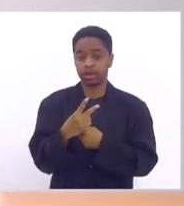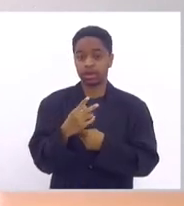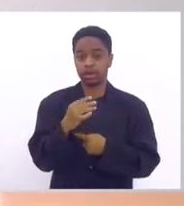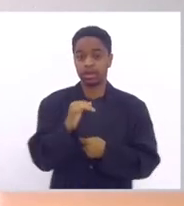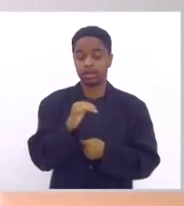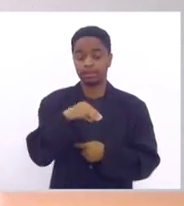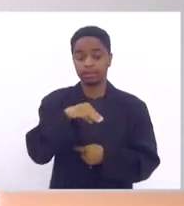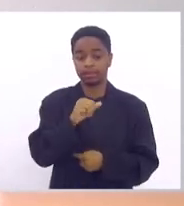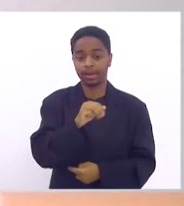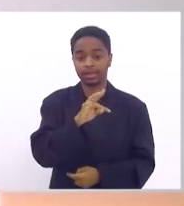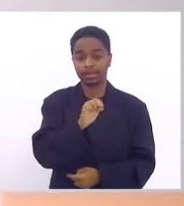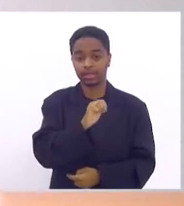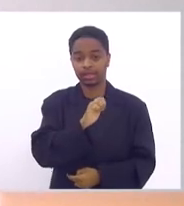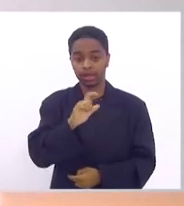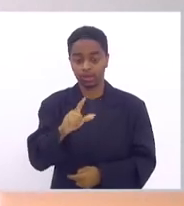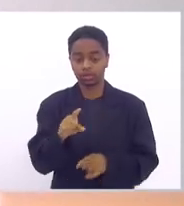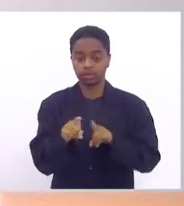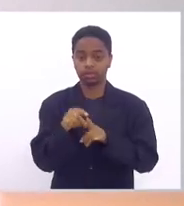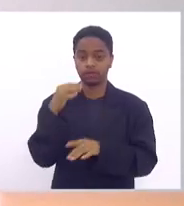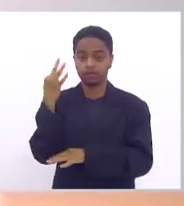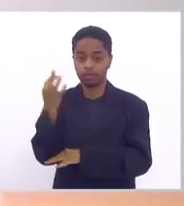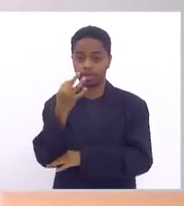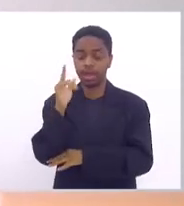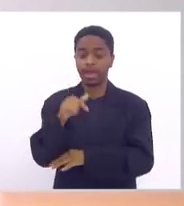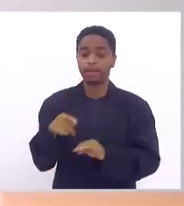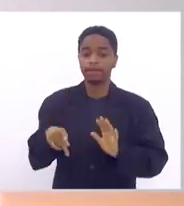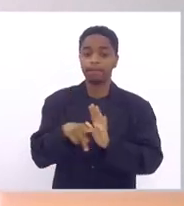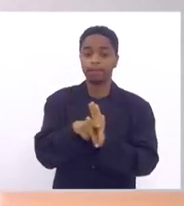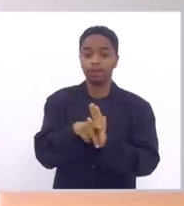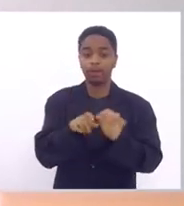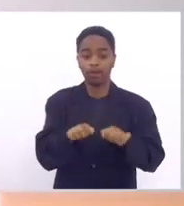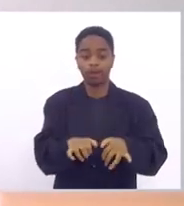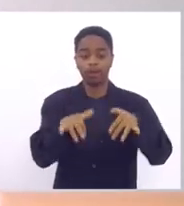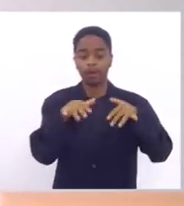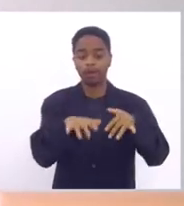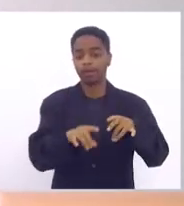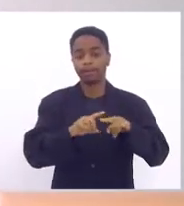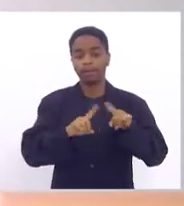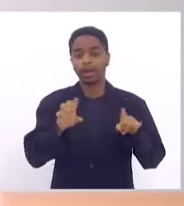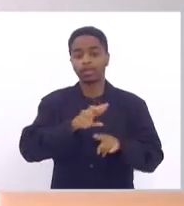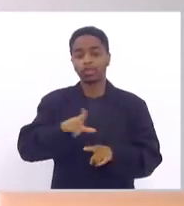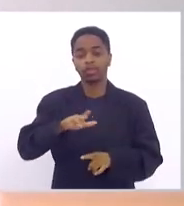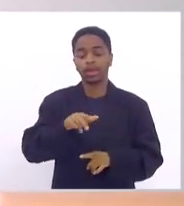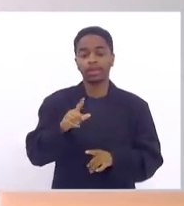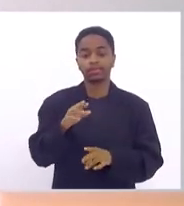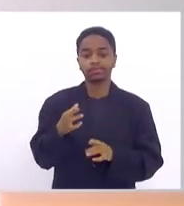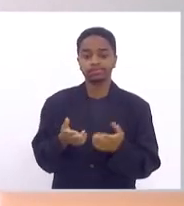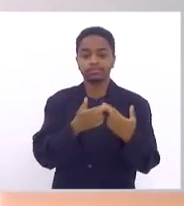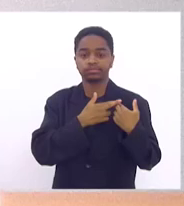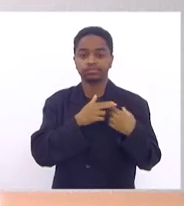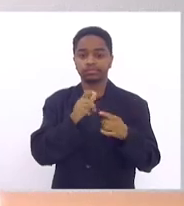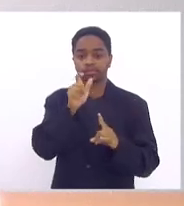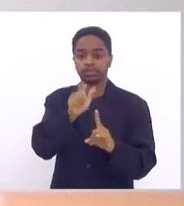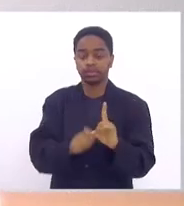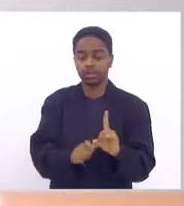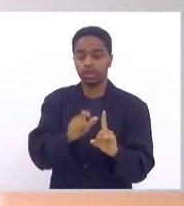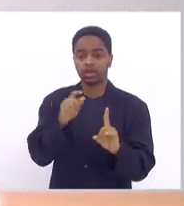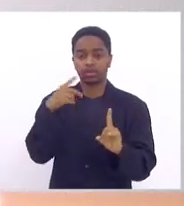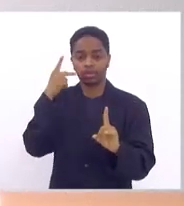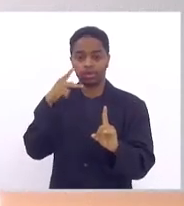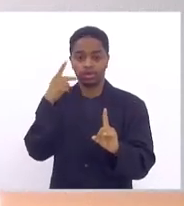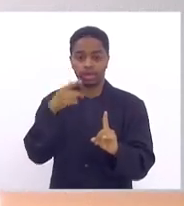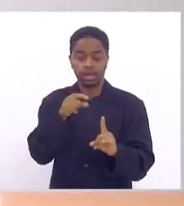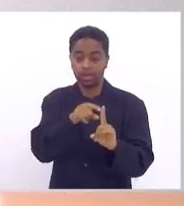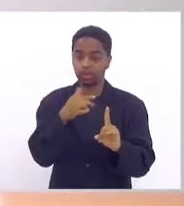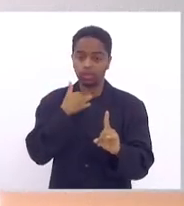é uma integridade do Parlamento e não do parlamentar e portanto jamais pode ser renunciada pelo